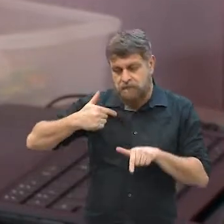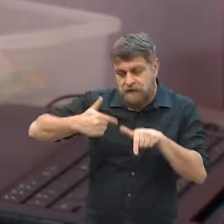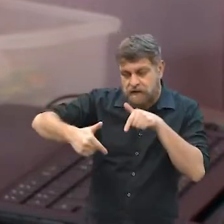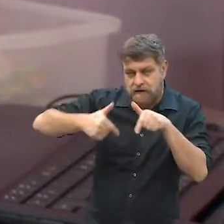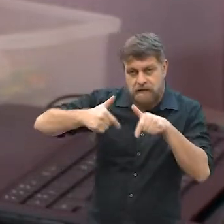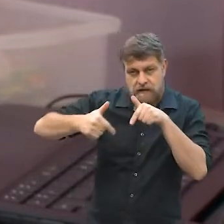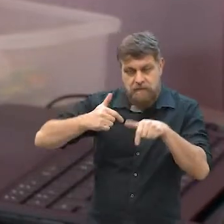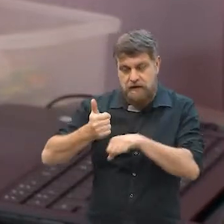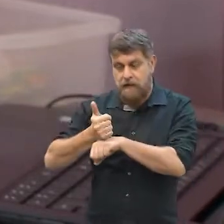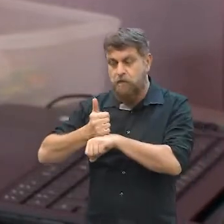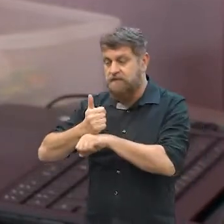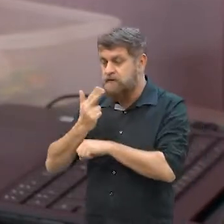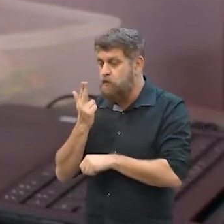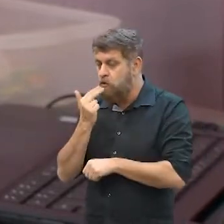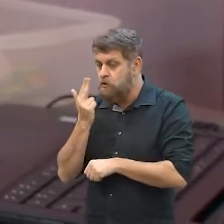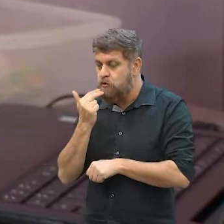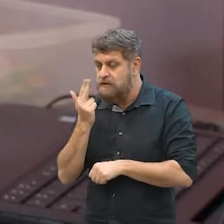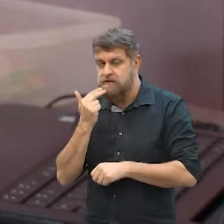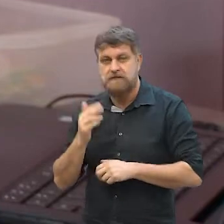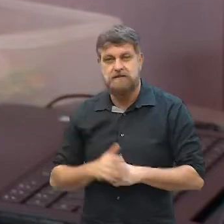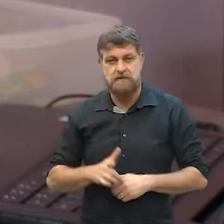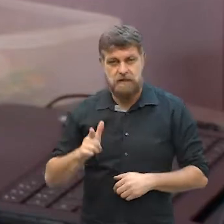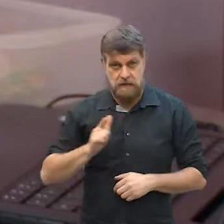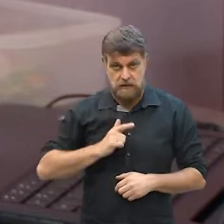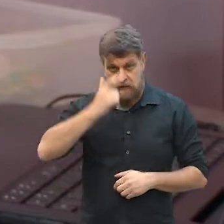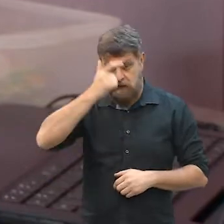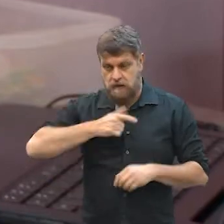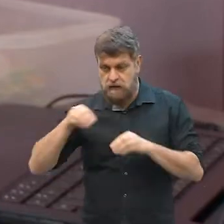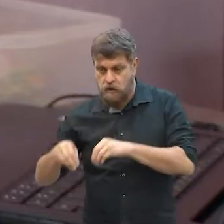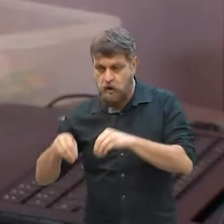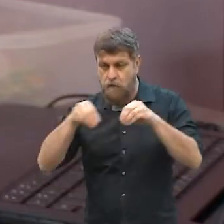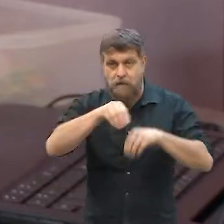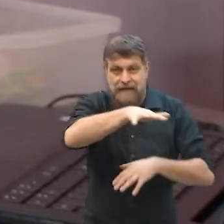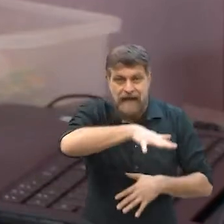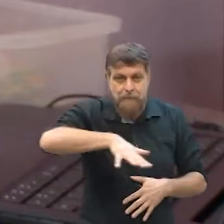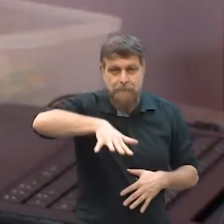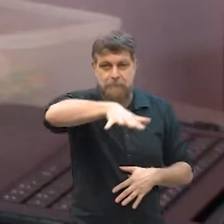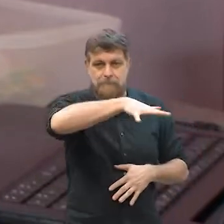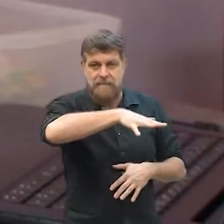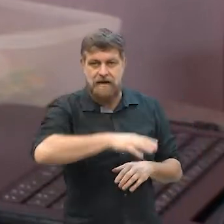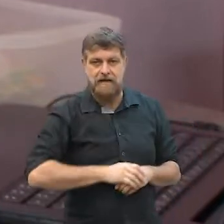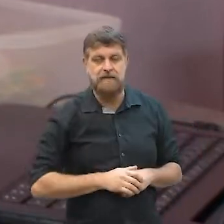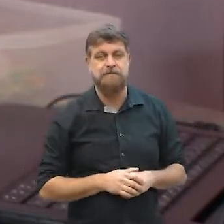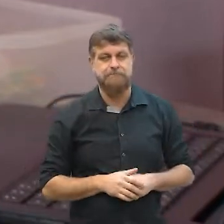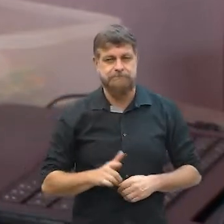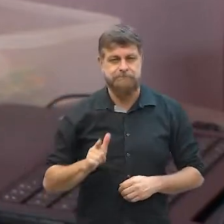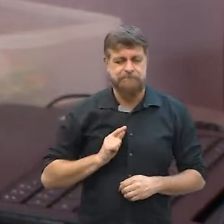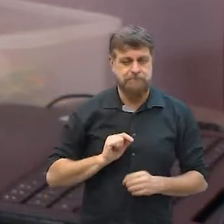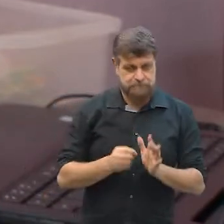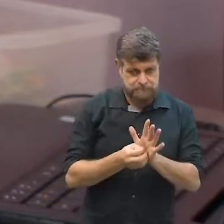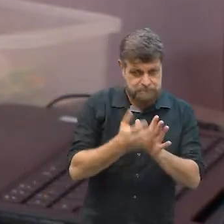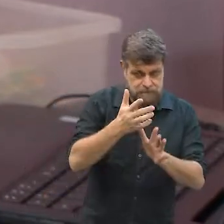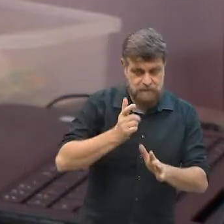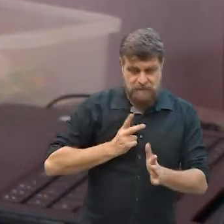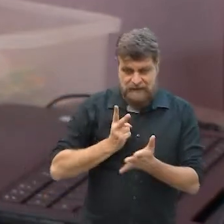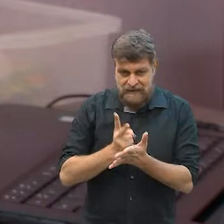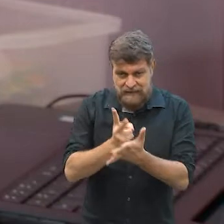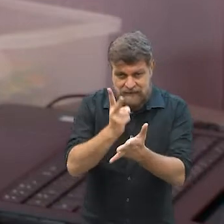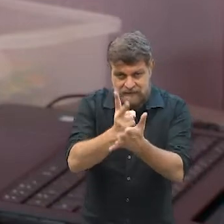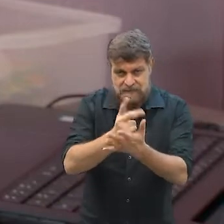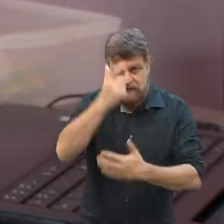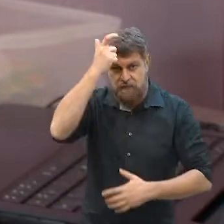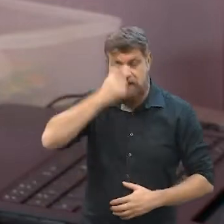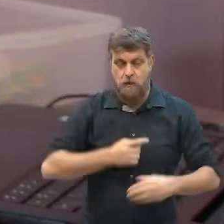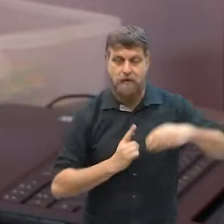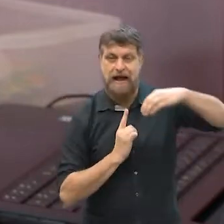como nutricionista. E acabei mudando de área em alguns momentos, né? Mas sempre permaneci mais na